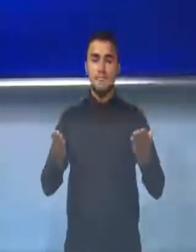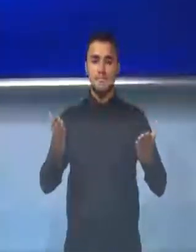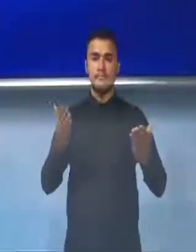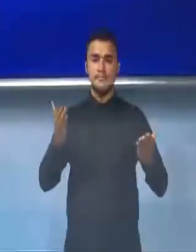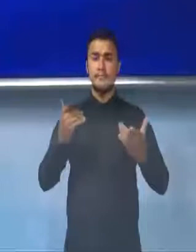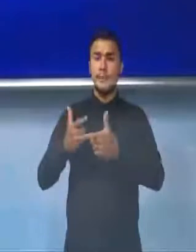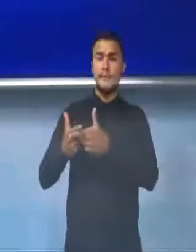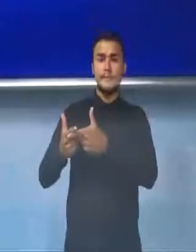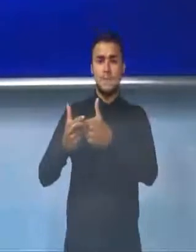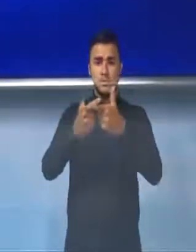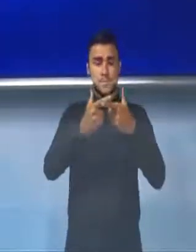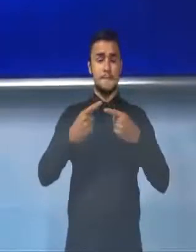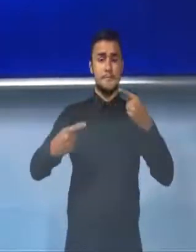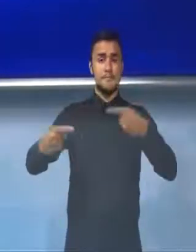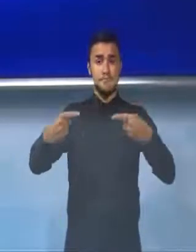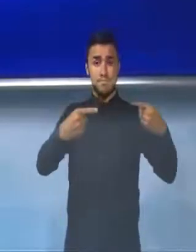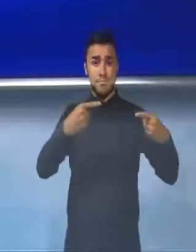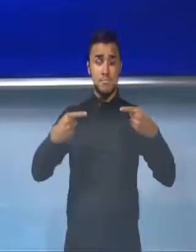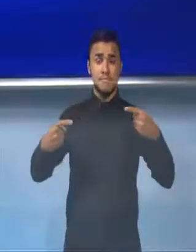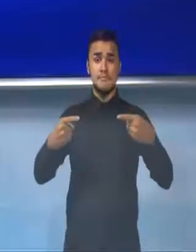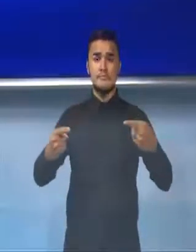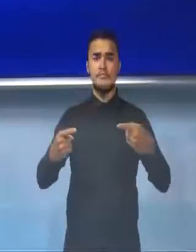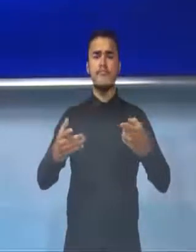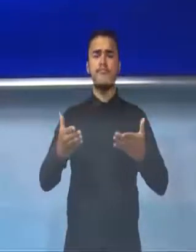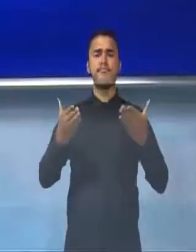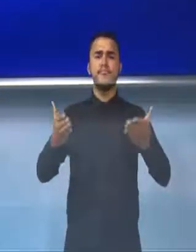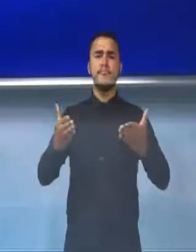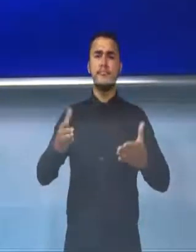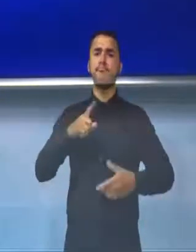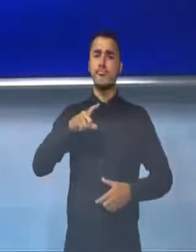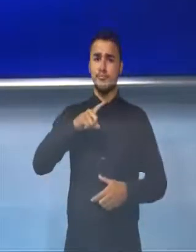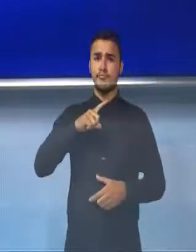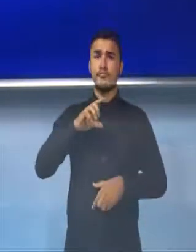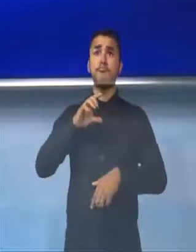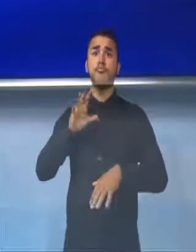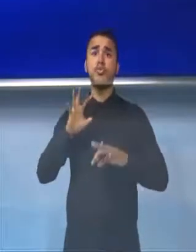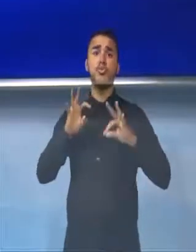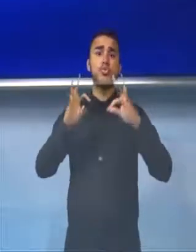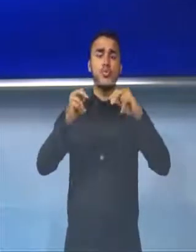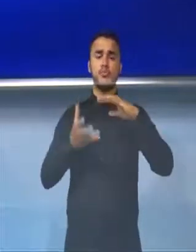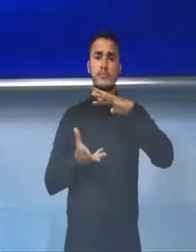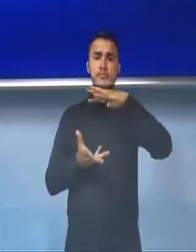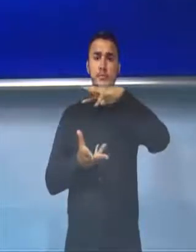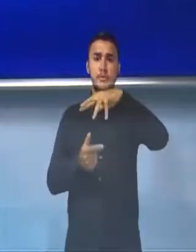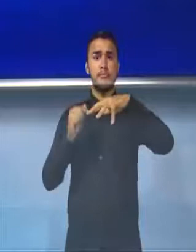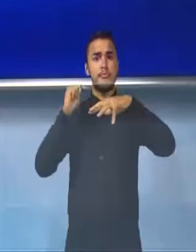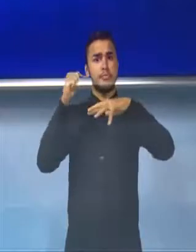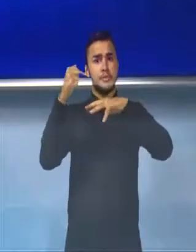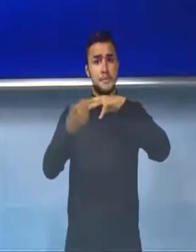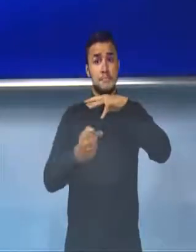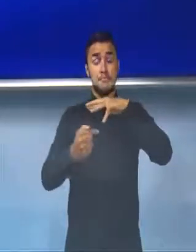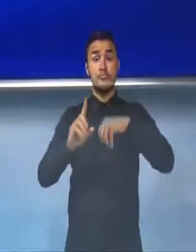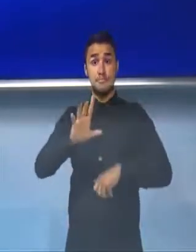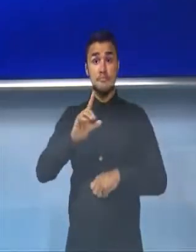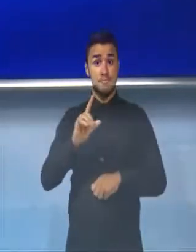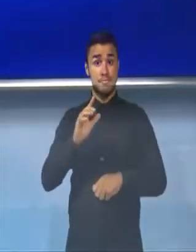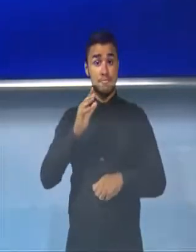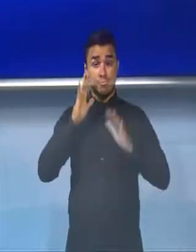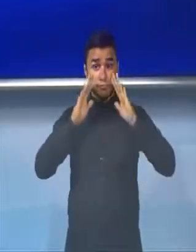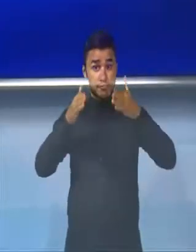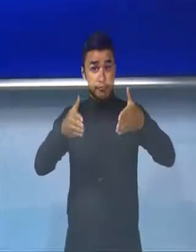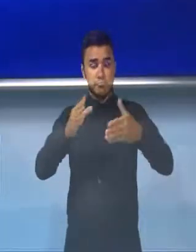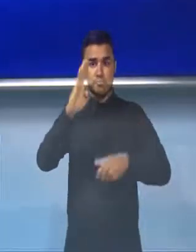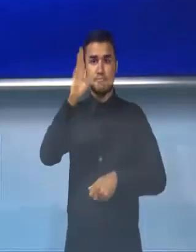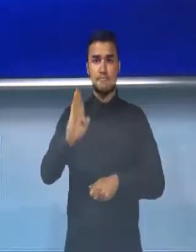As crises políticas que têm se abatido sobre determinadas regiões do mundo, e em especial aqui no